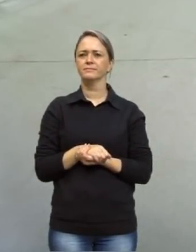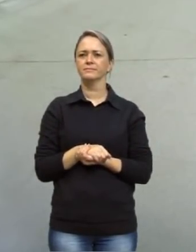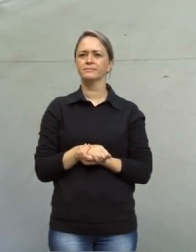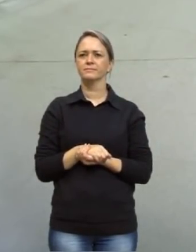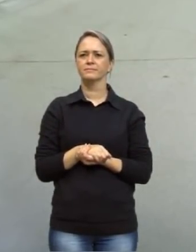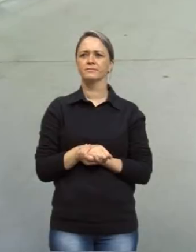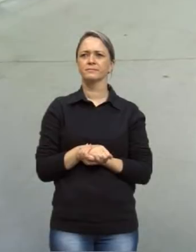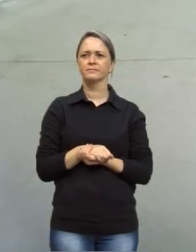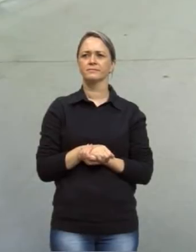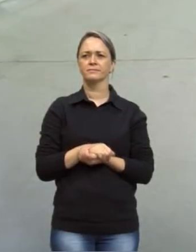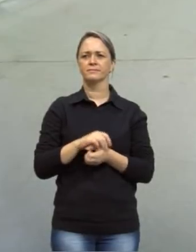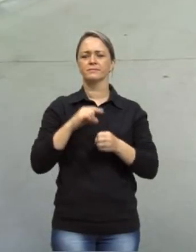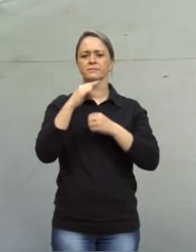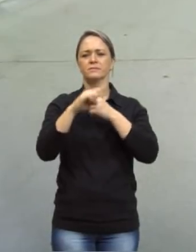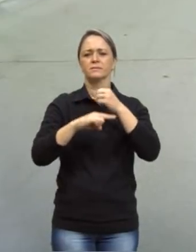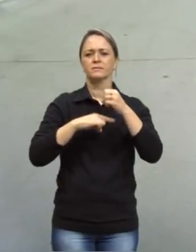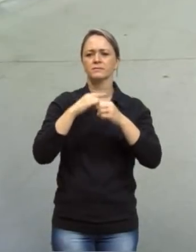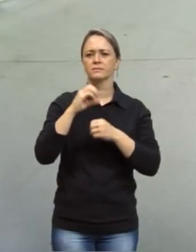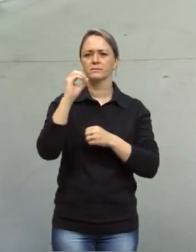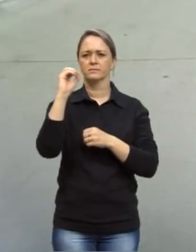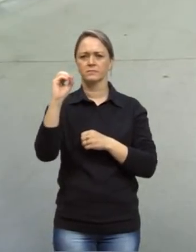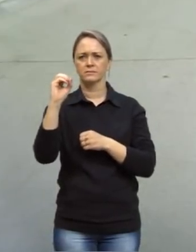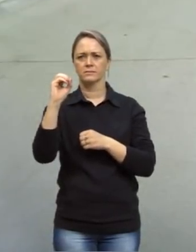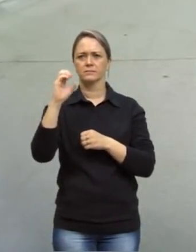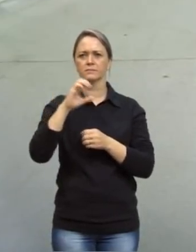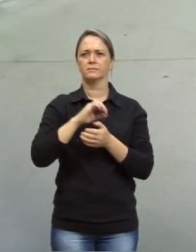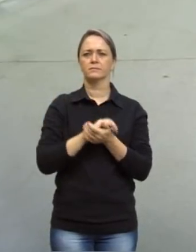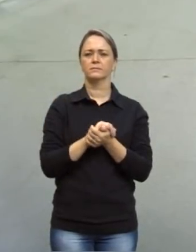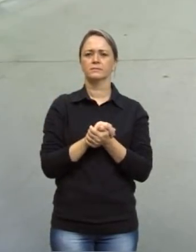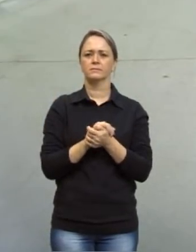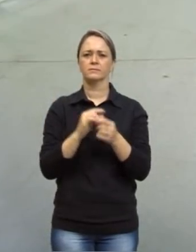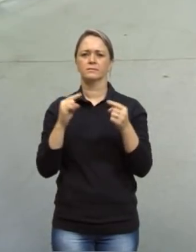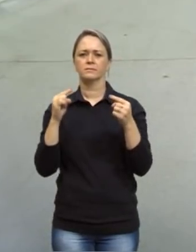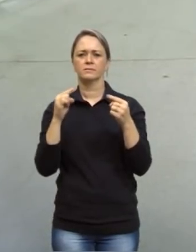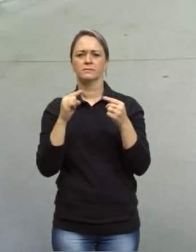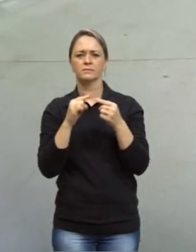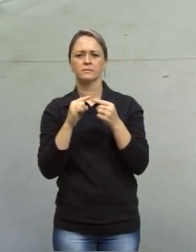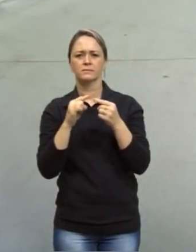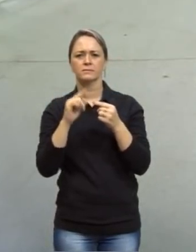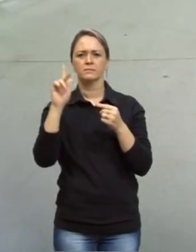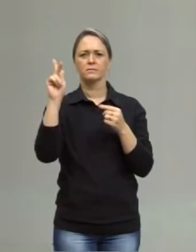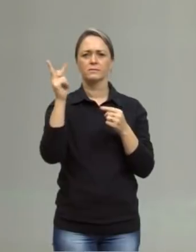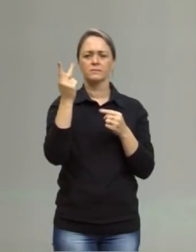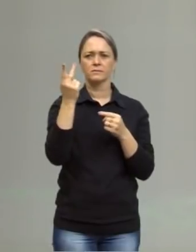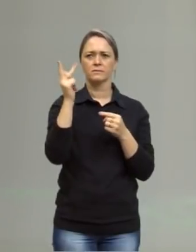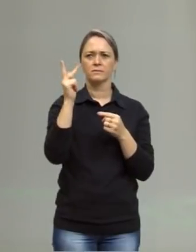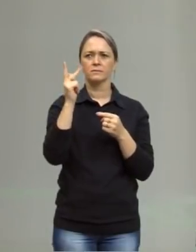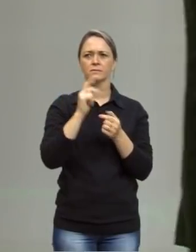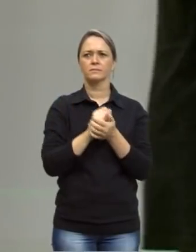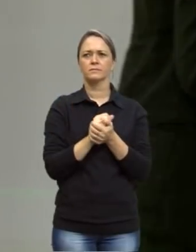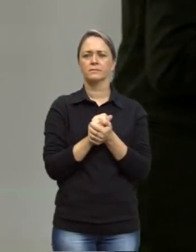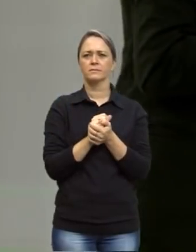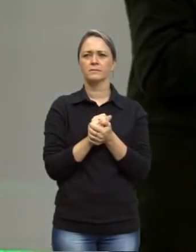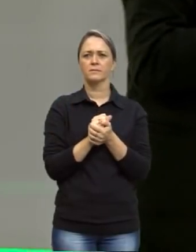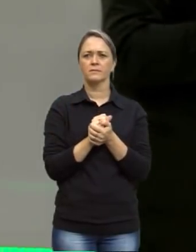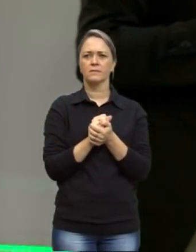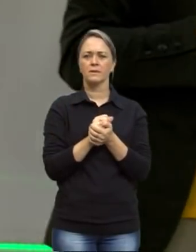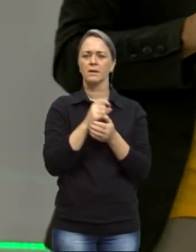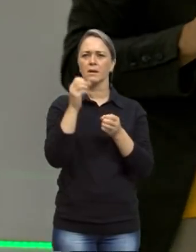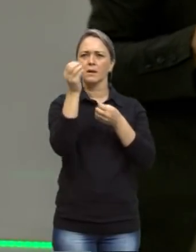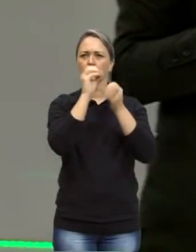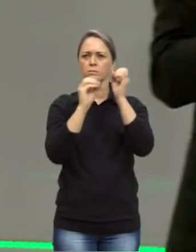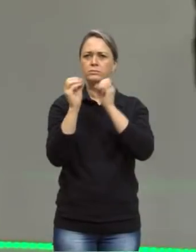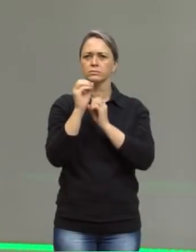eu tenho um átomo de oxigênio tá ligado a dois hidrogênios isso daqui a molécula de água